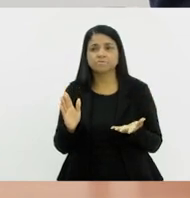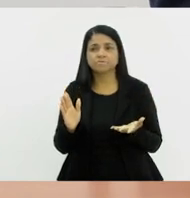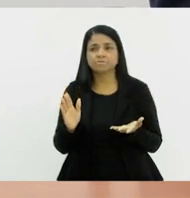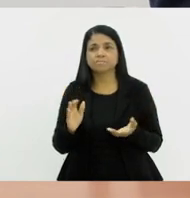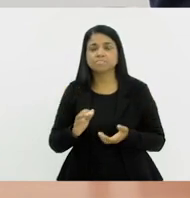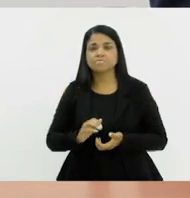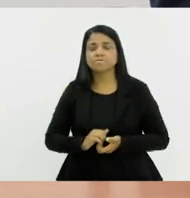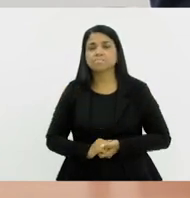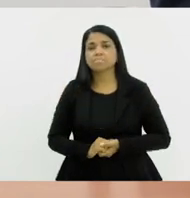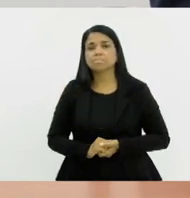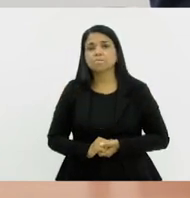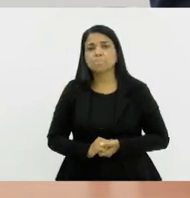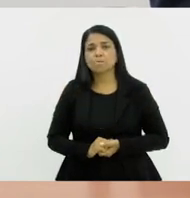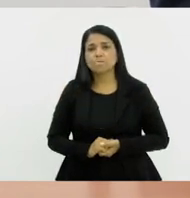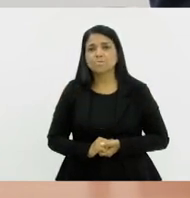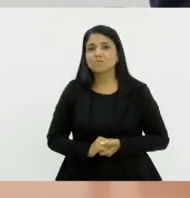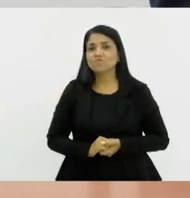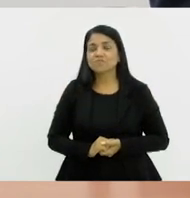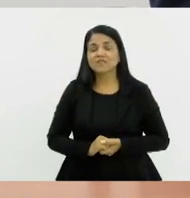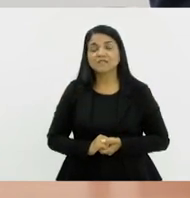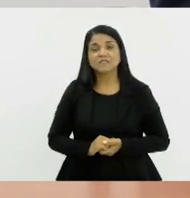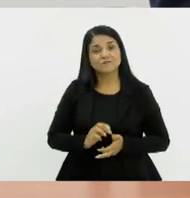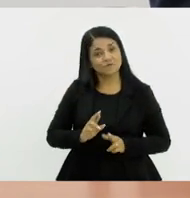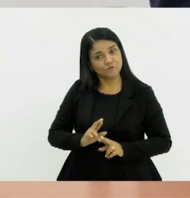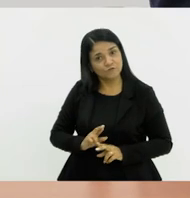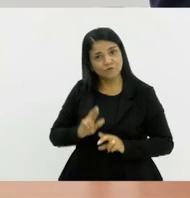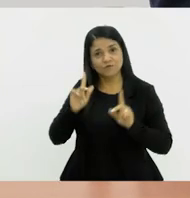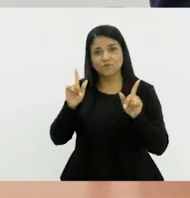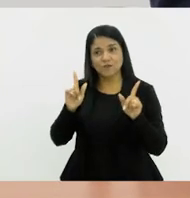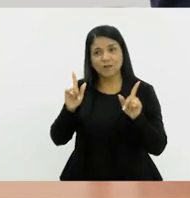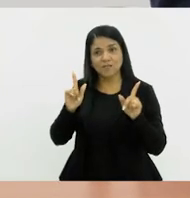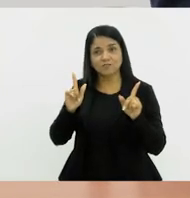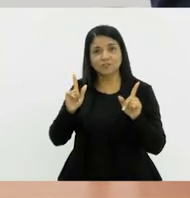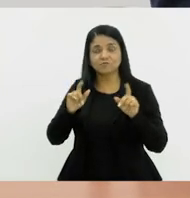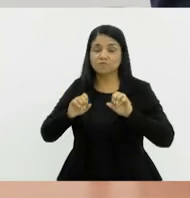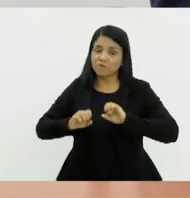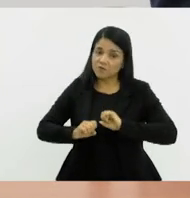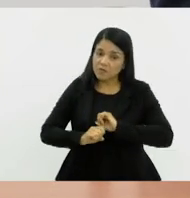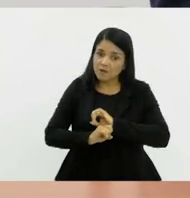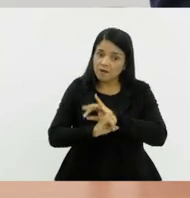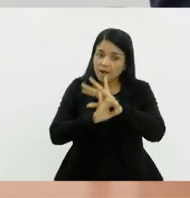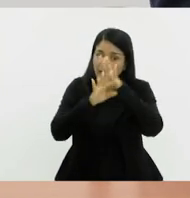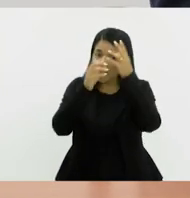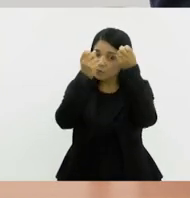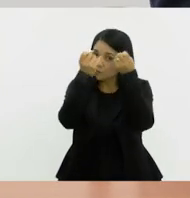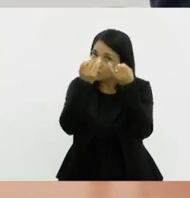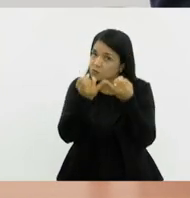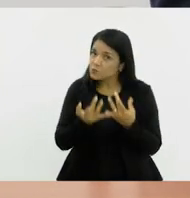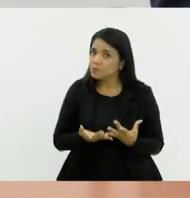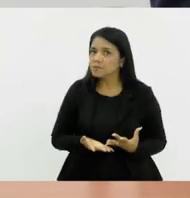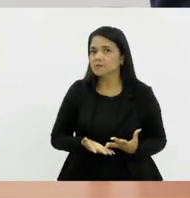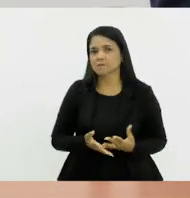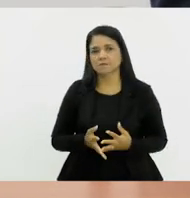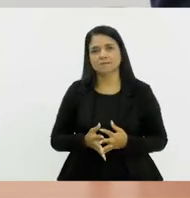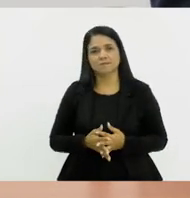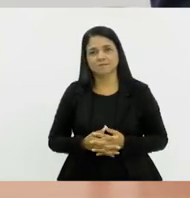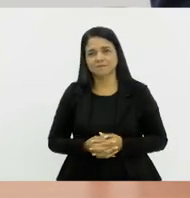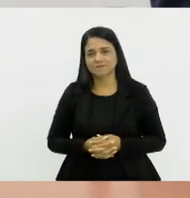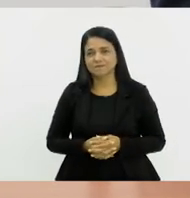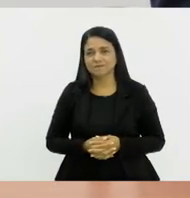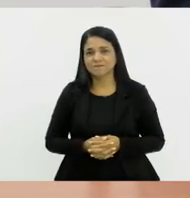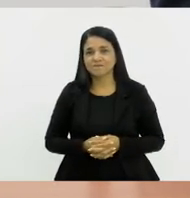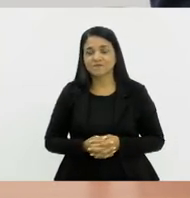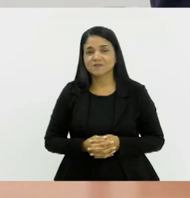isso, se não for isso, que a gente esclareça o que é. Então,